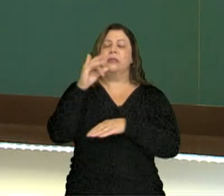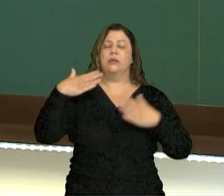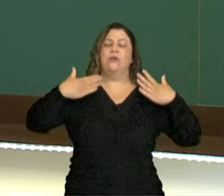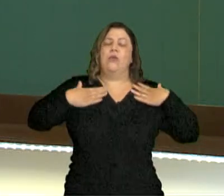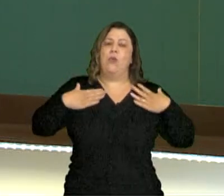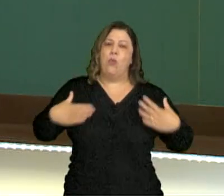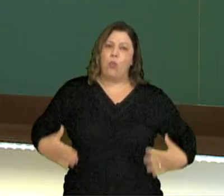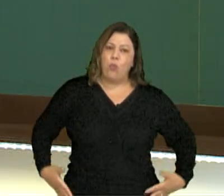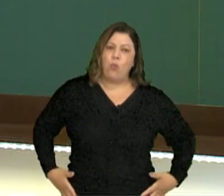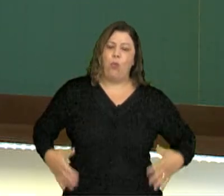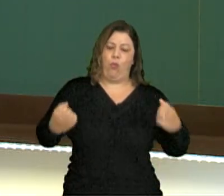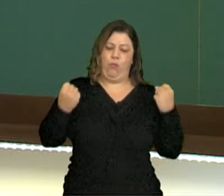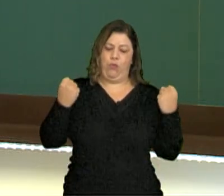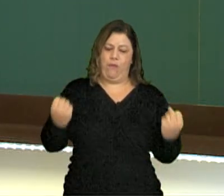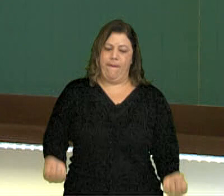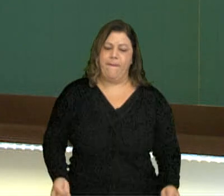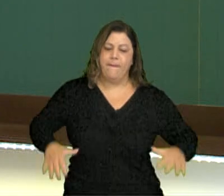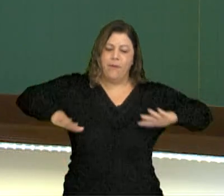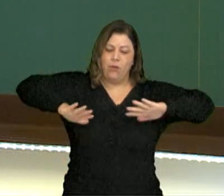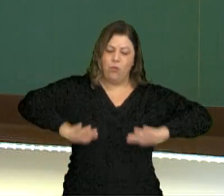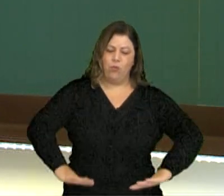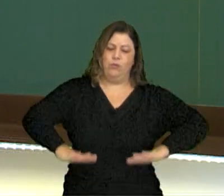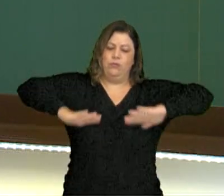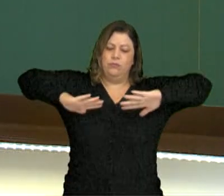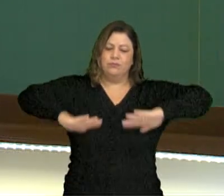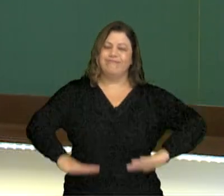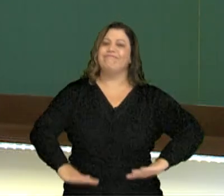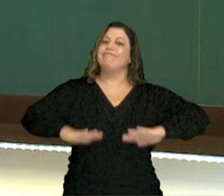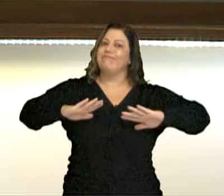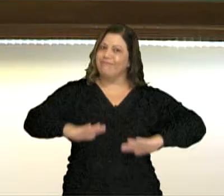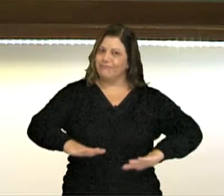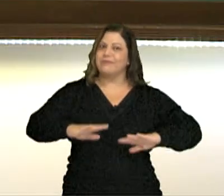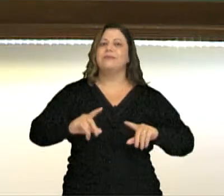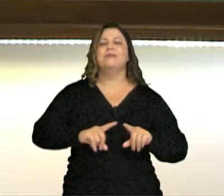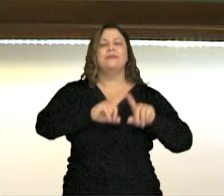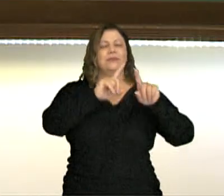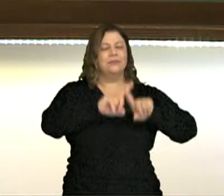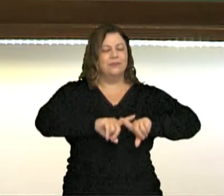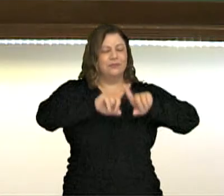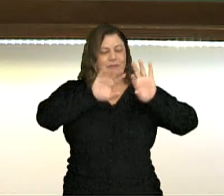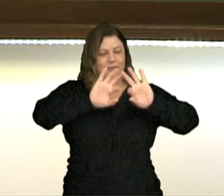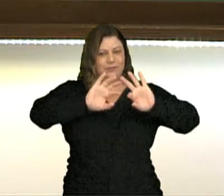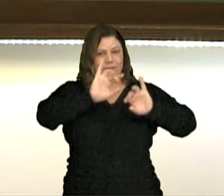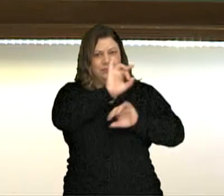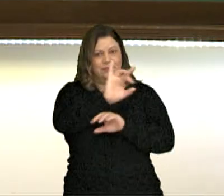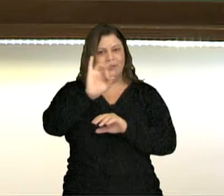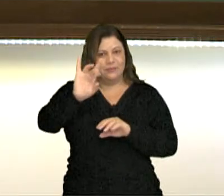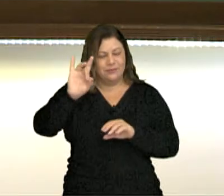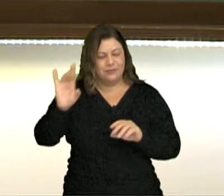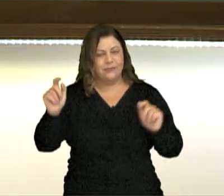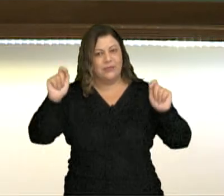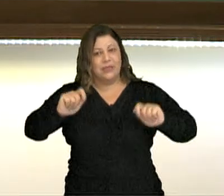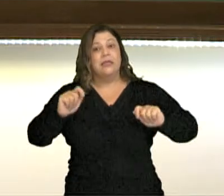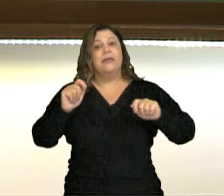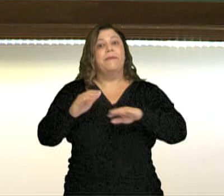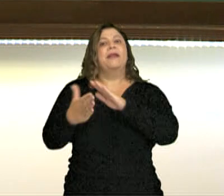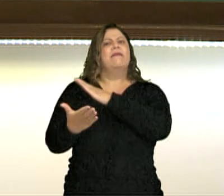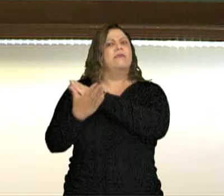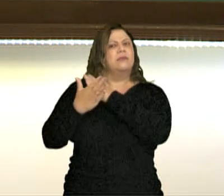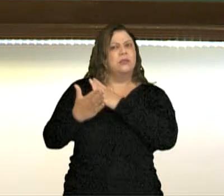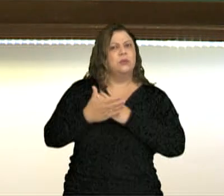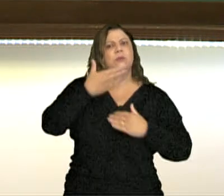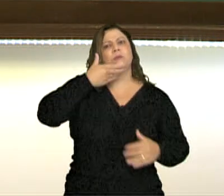não é mesmo? Nós conseguimos identificar alguns programas de exercício para isso e que ele também vai auxiliar